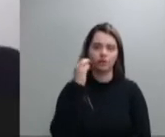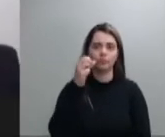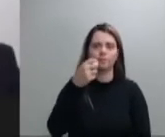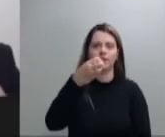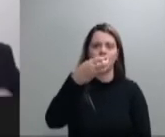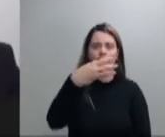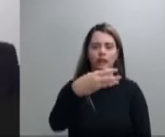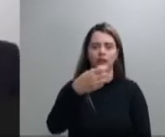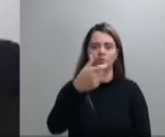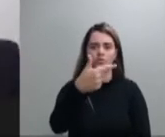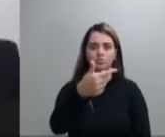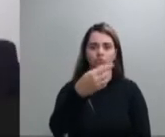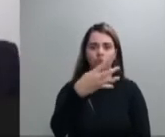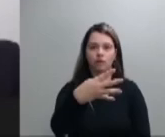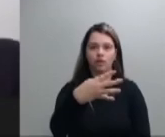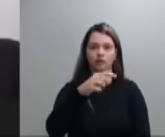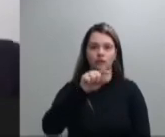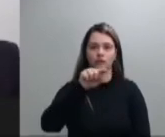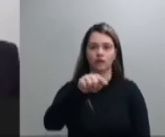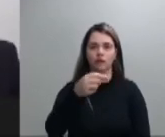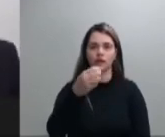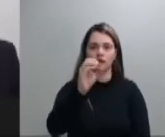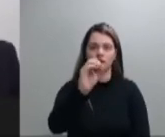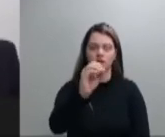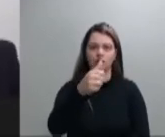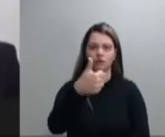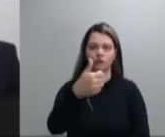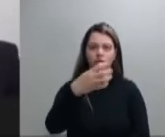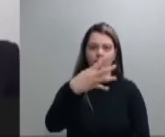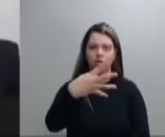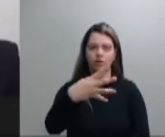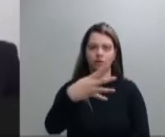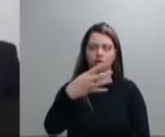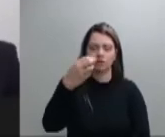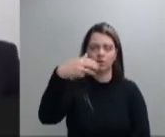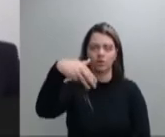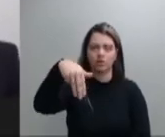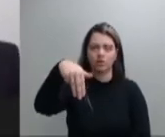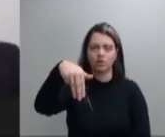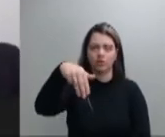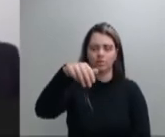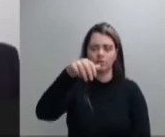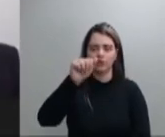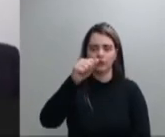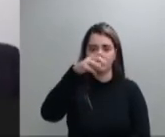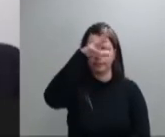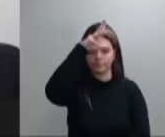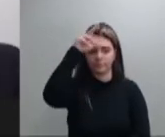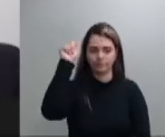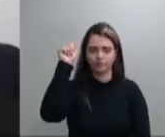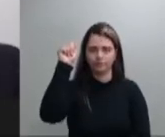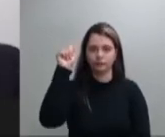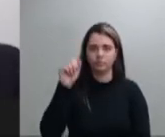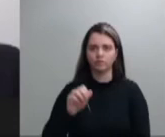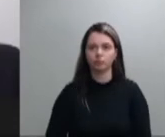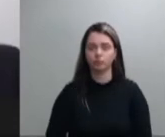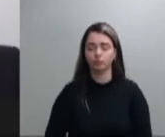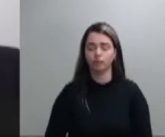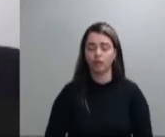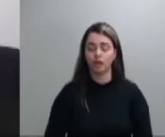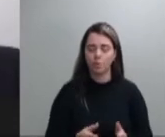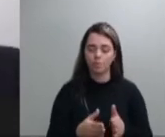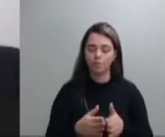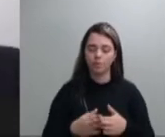e dentro da sistemática já adotada aqui por esta turma eu com a permissão do ministro relator